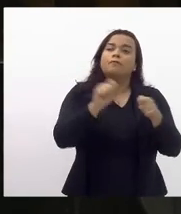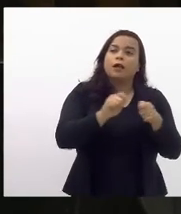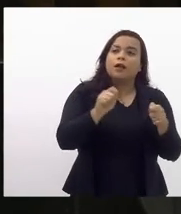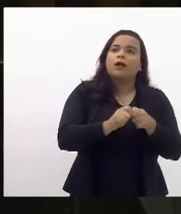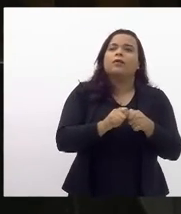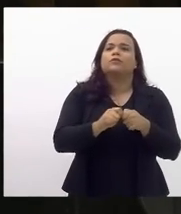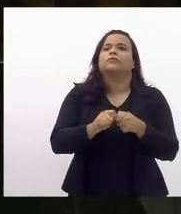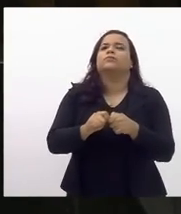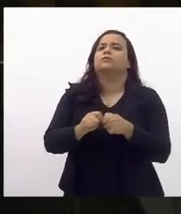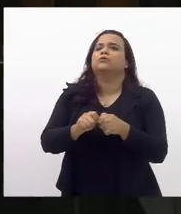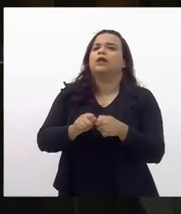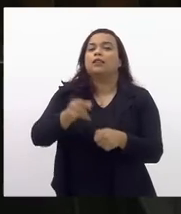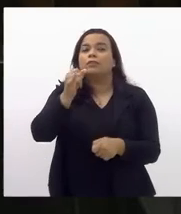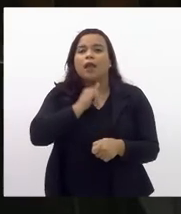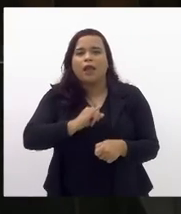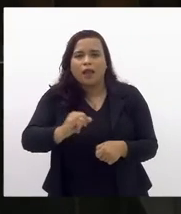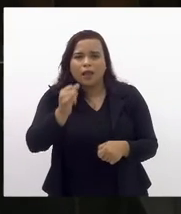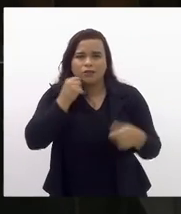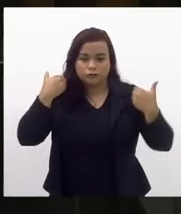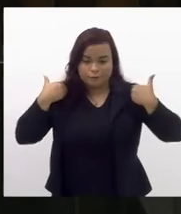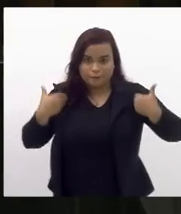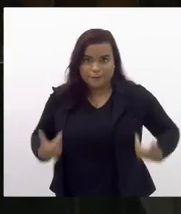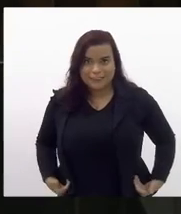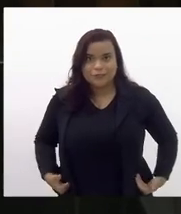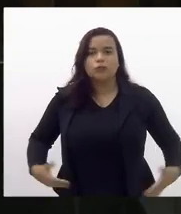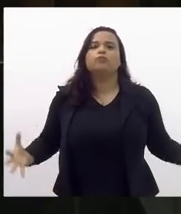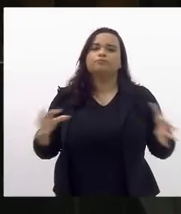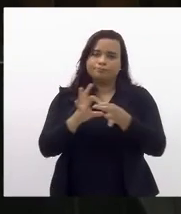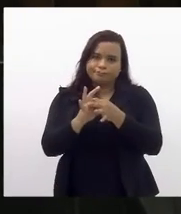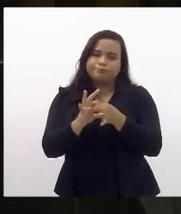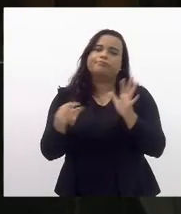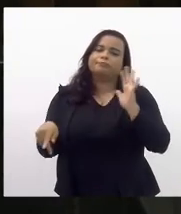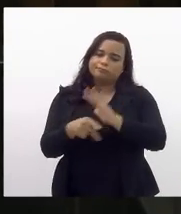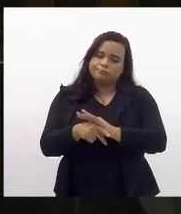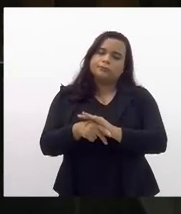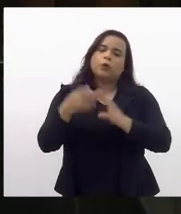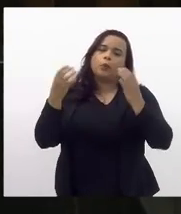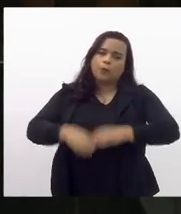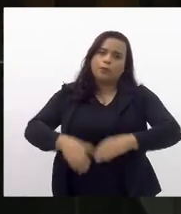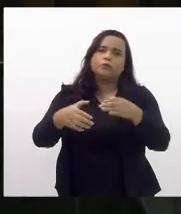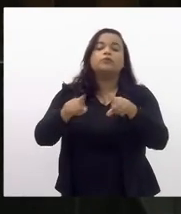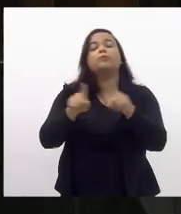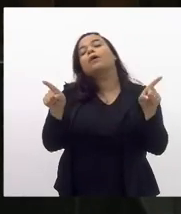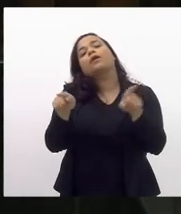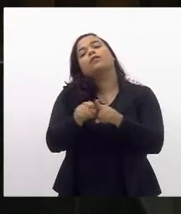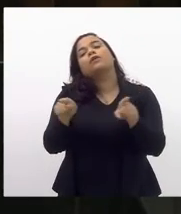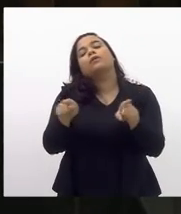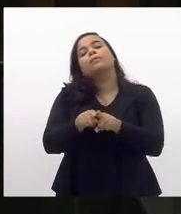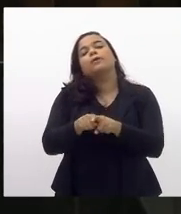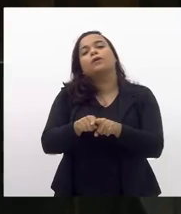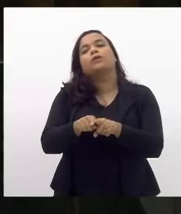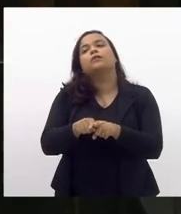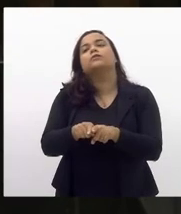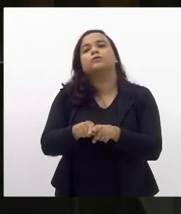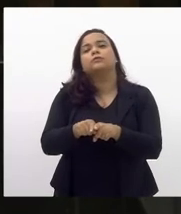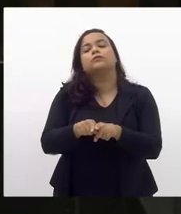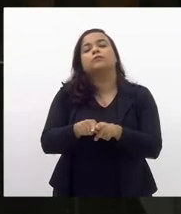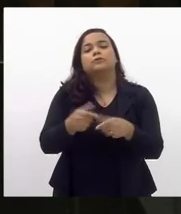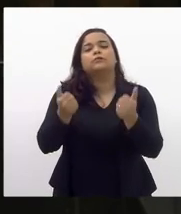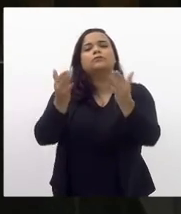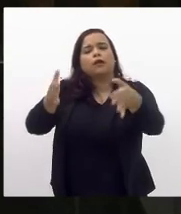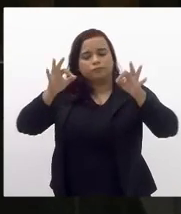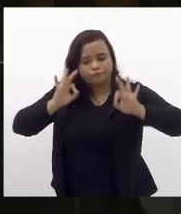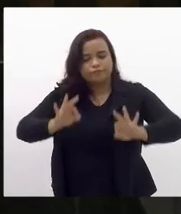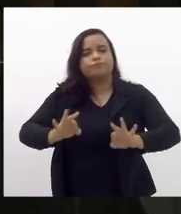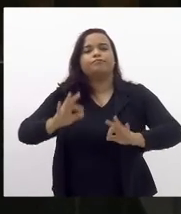tafão, de um teste físico, que é parte integrante do concurso público, mas também que é uma etapa do concurso público, mas garantir